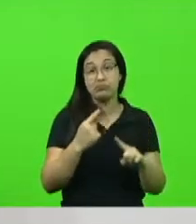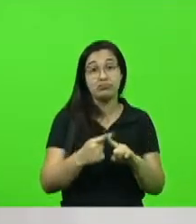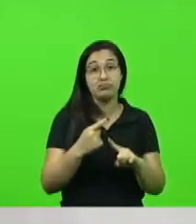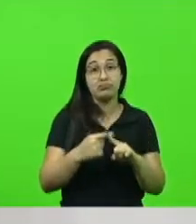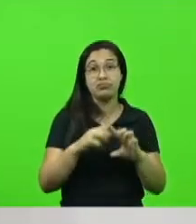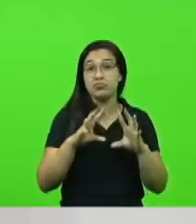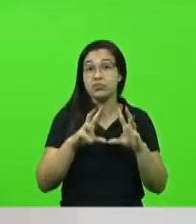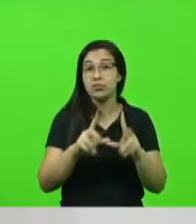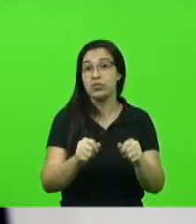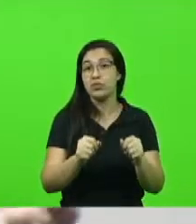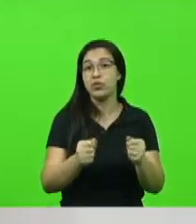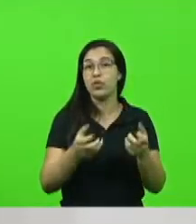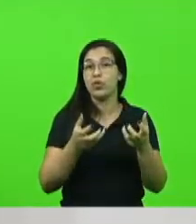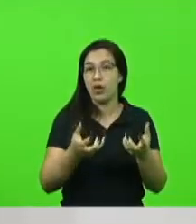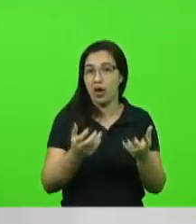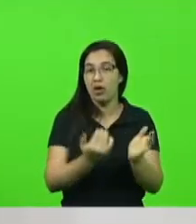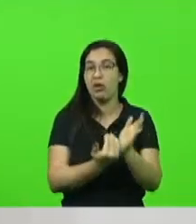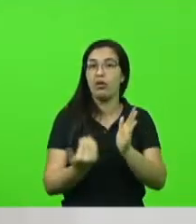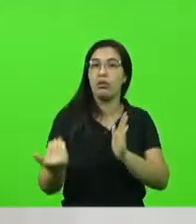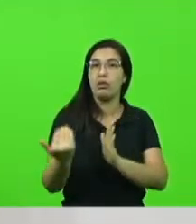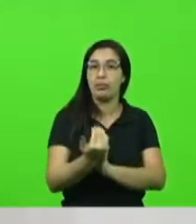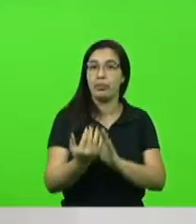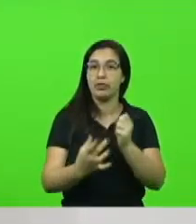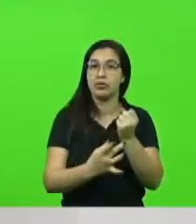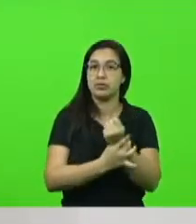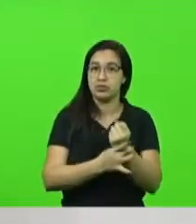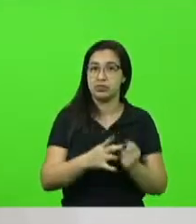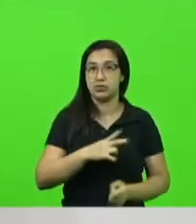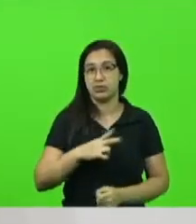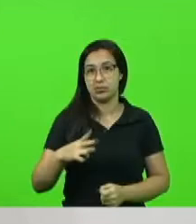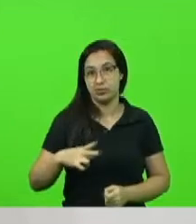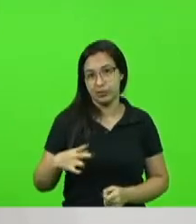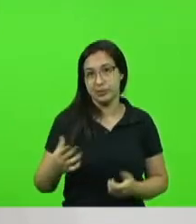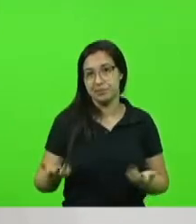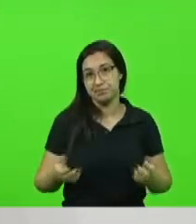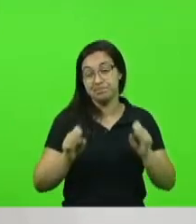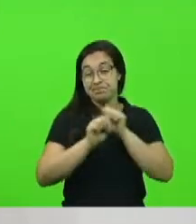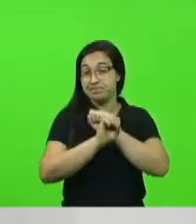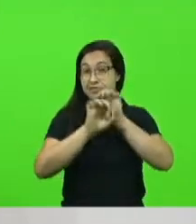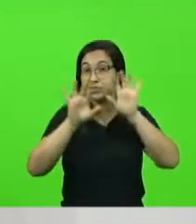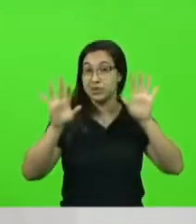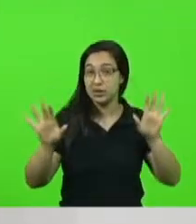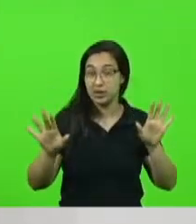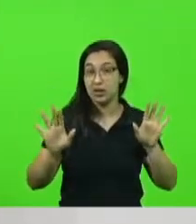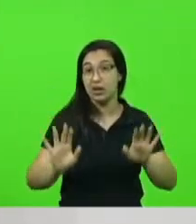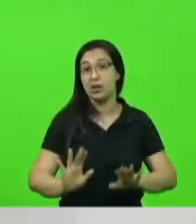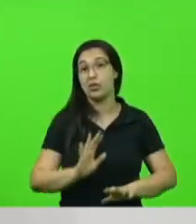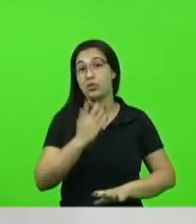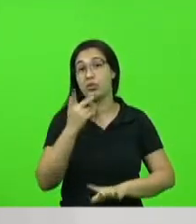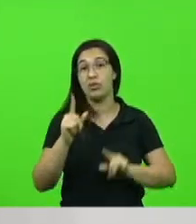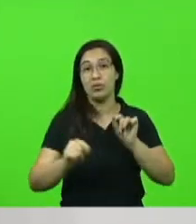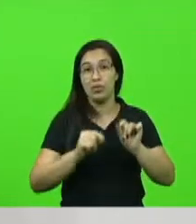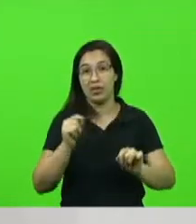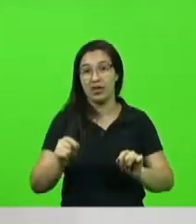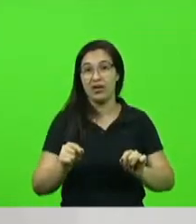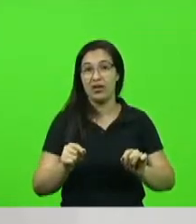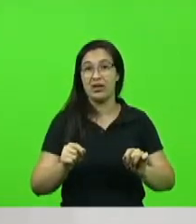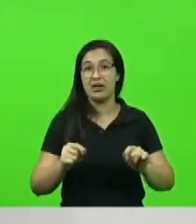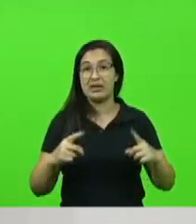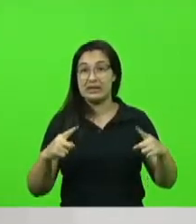querem o aumento para a segurança pública. E, claro, que ocorrem divergências na